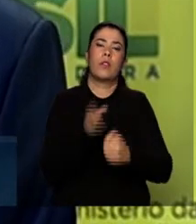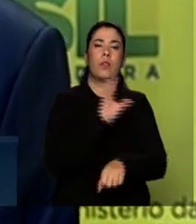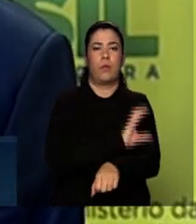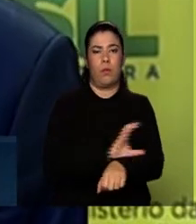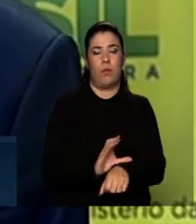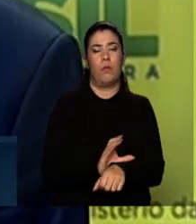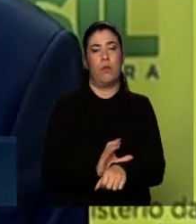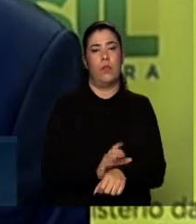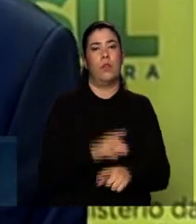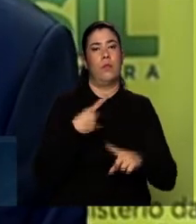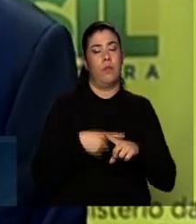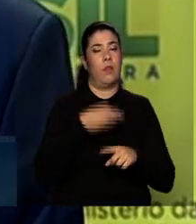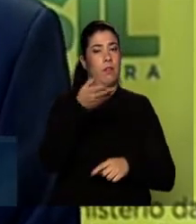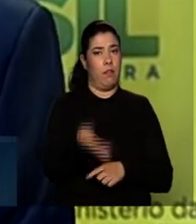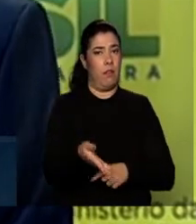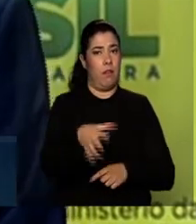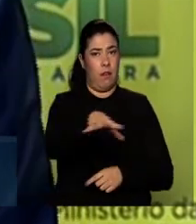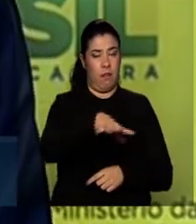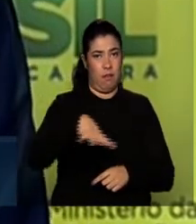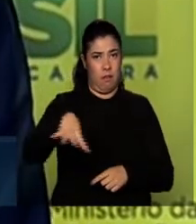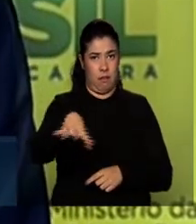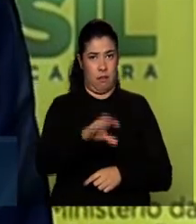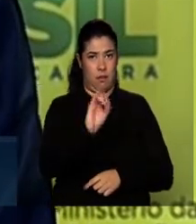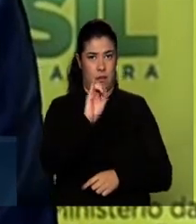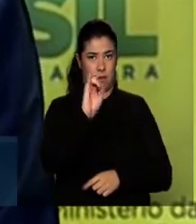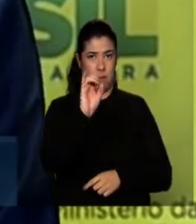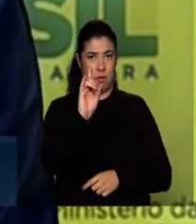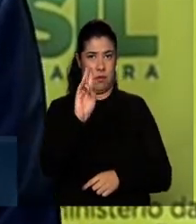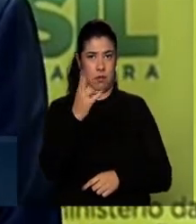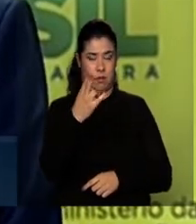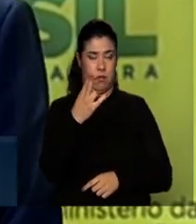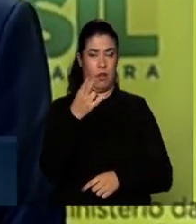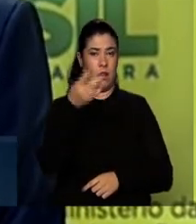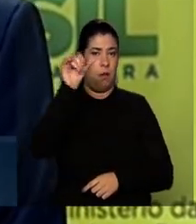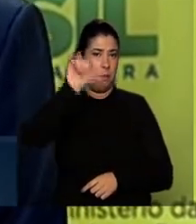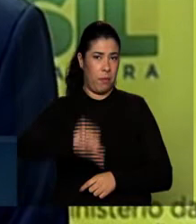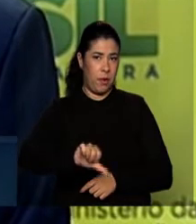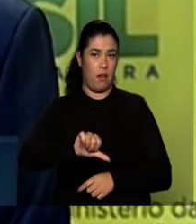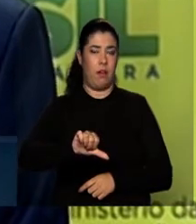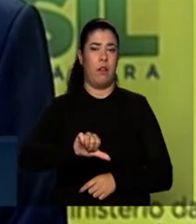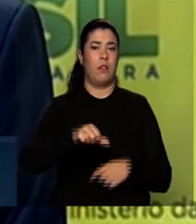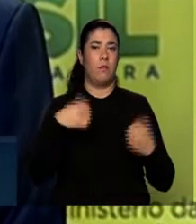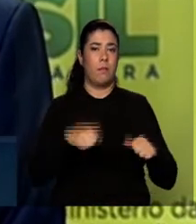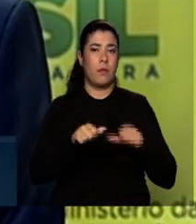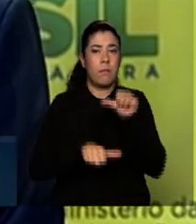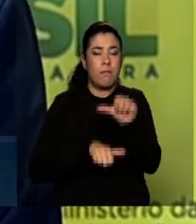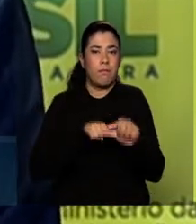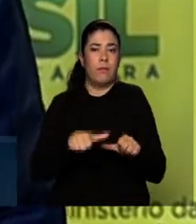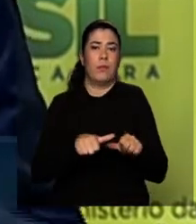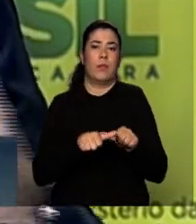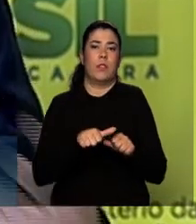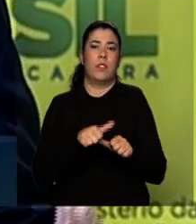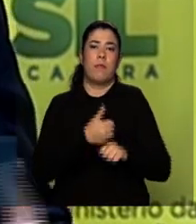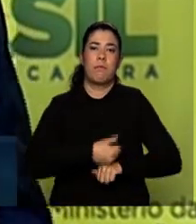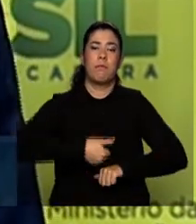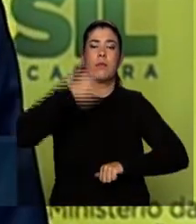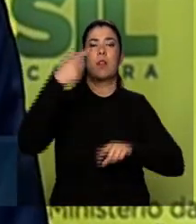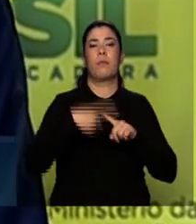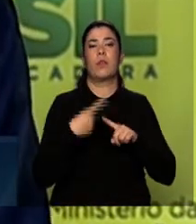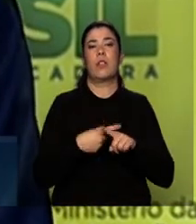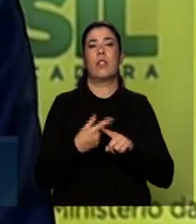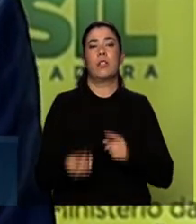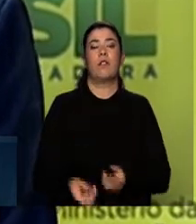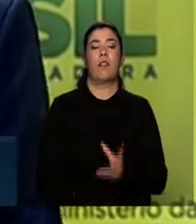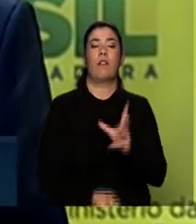economia da região, não só do município, da região, se revaloriza, se ressignifica à medida em que uma faculdade de medicina